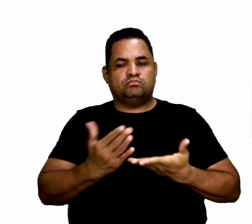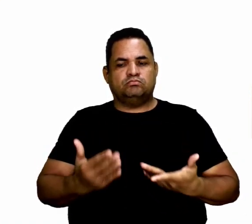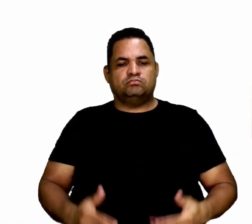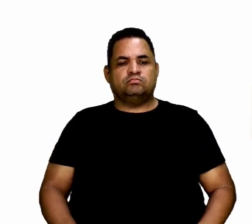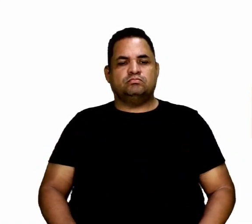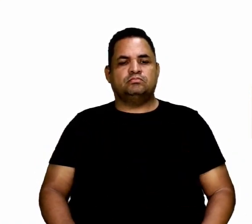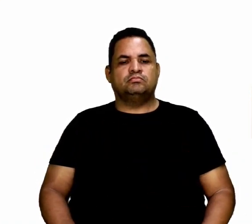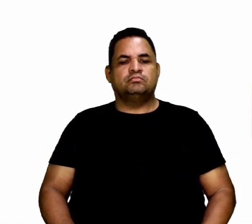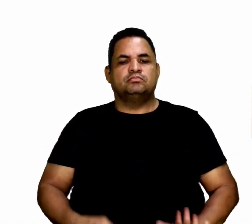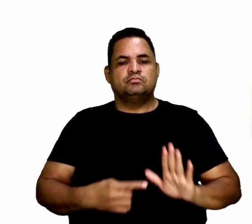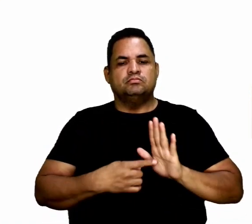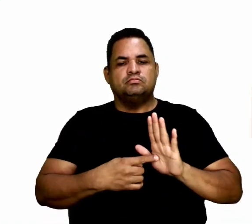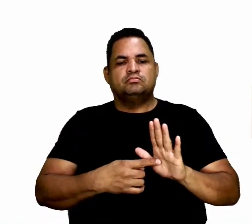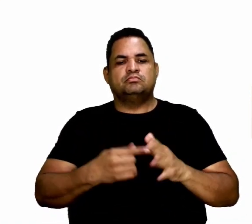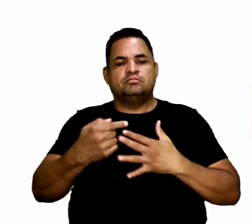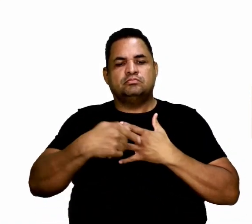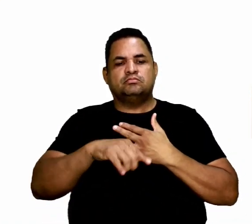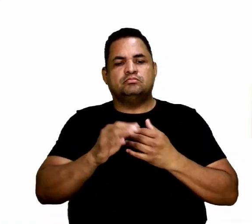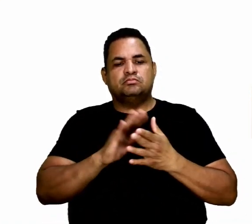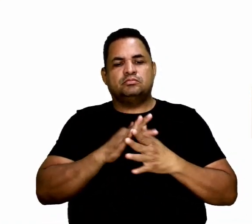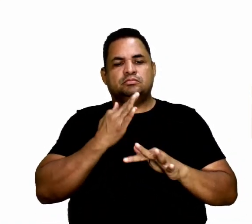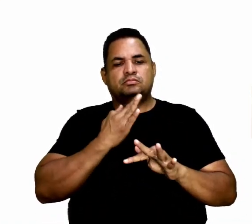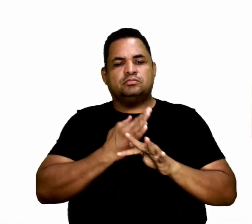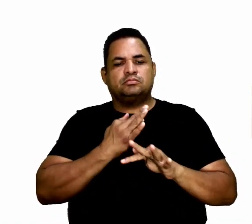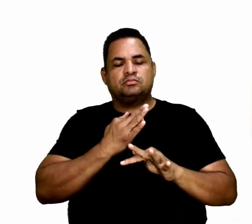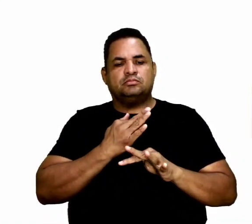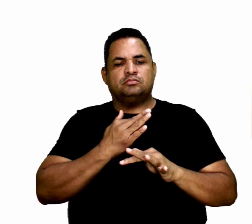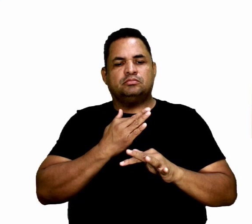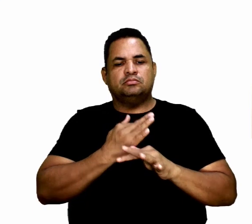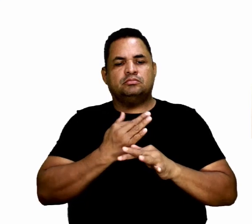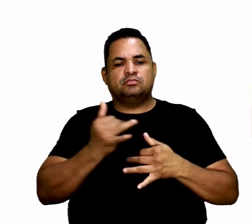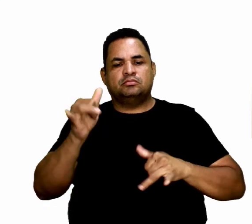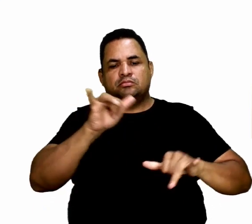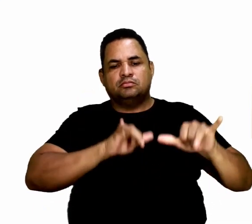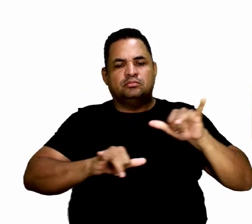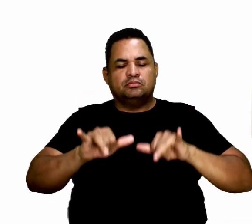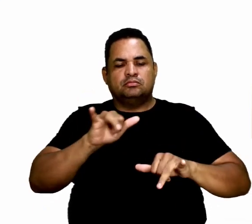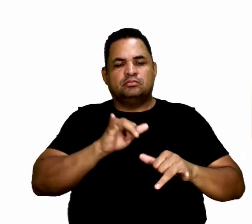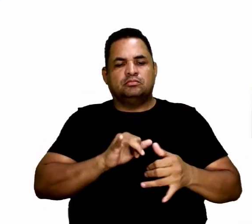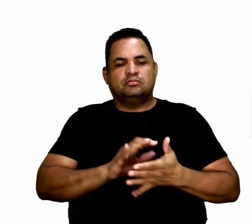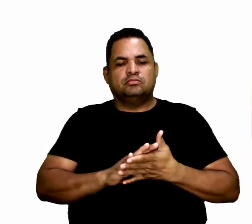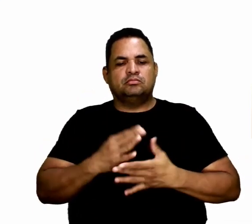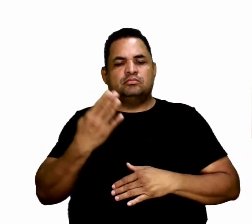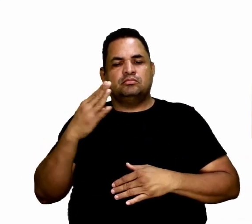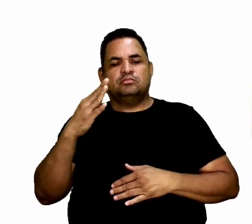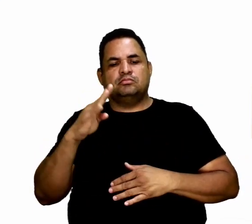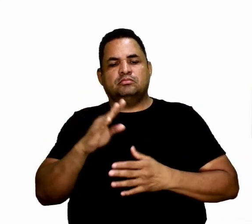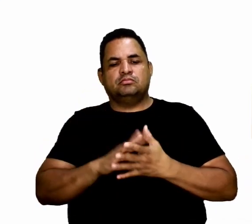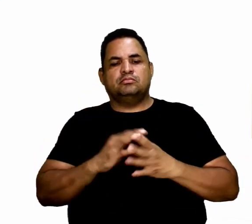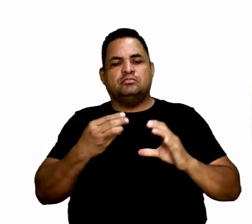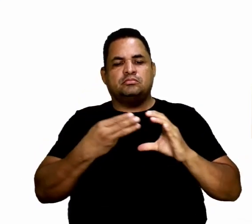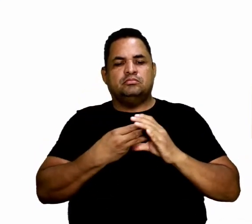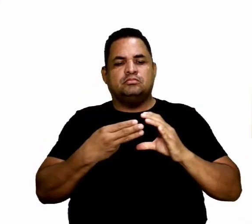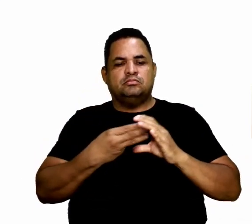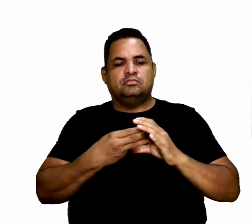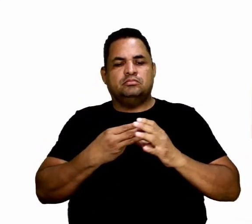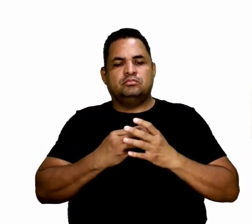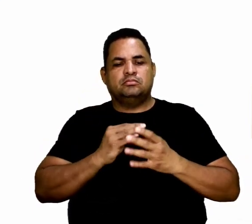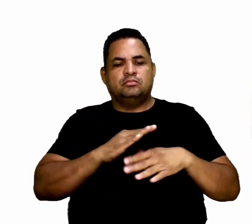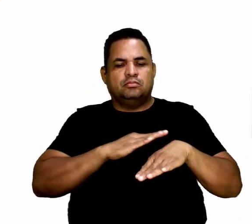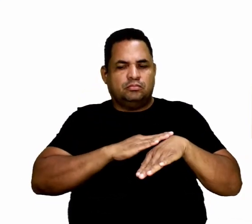é representada por barreiras físicas, químicas, né, e biológicas, celulares